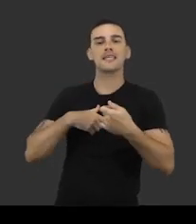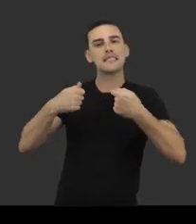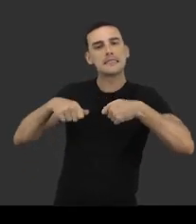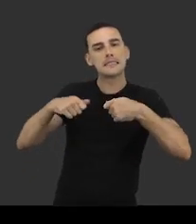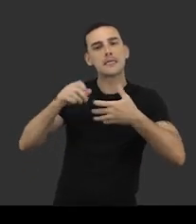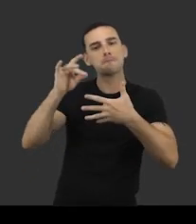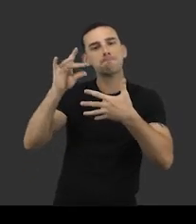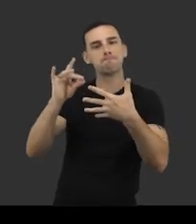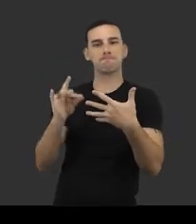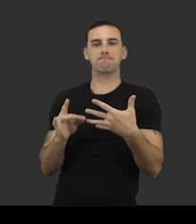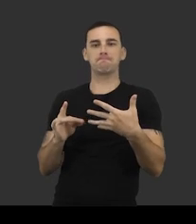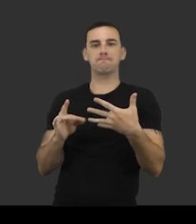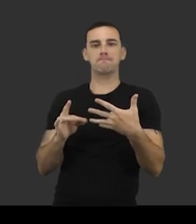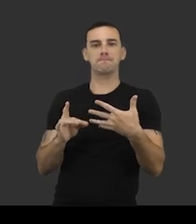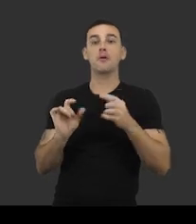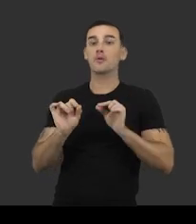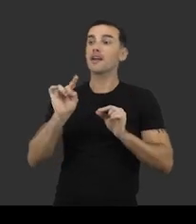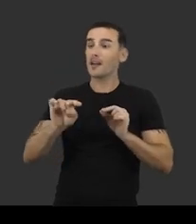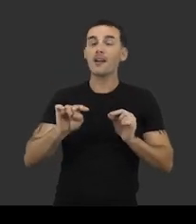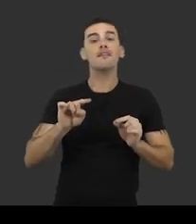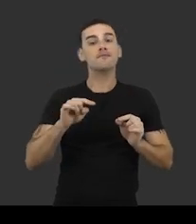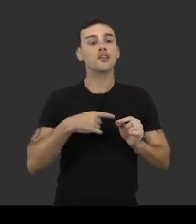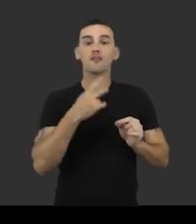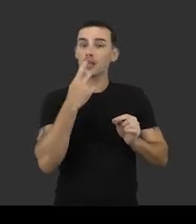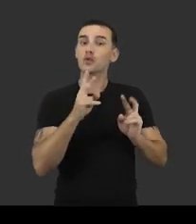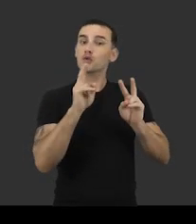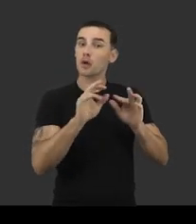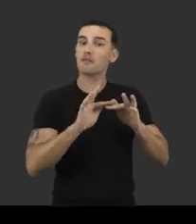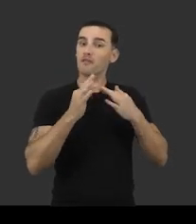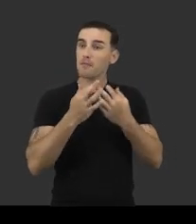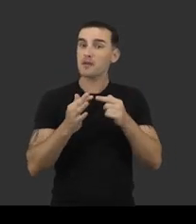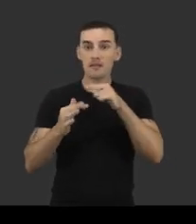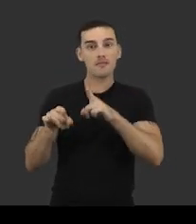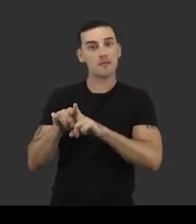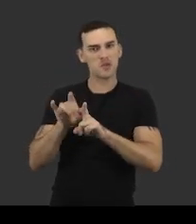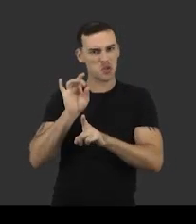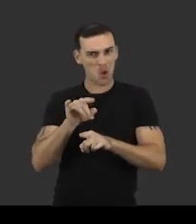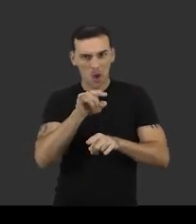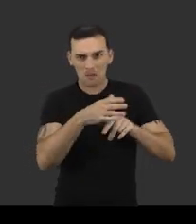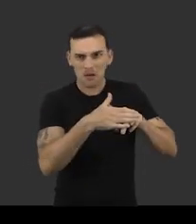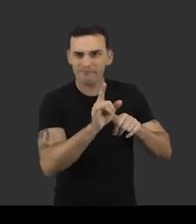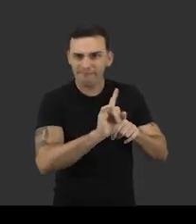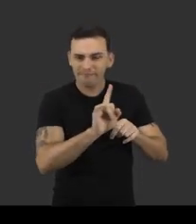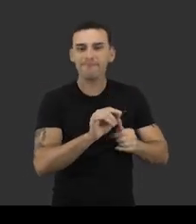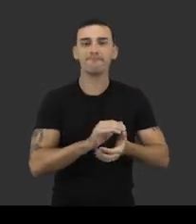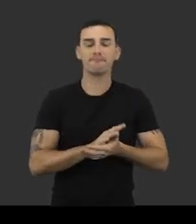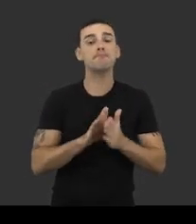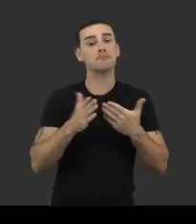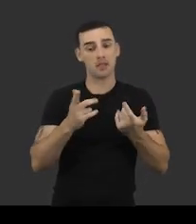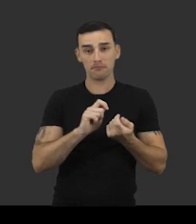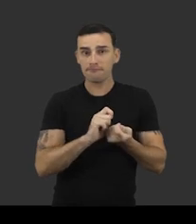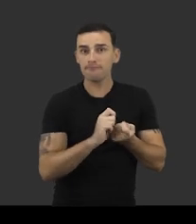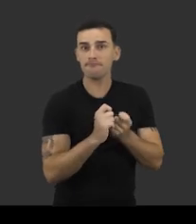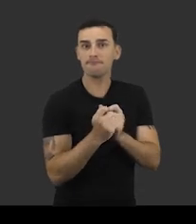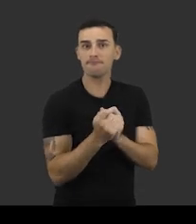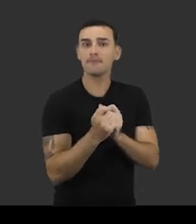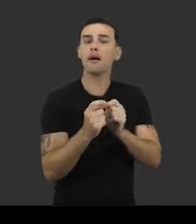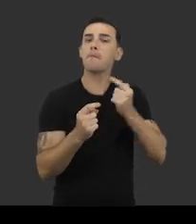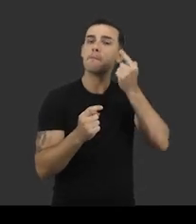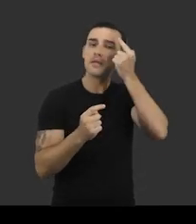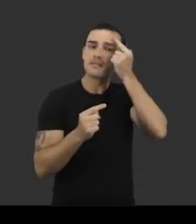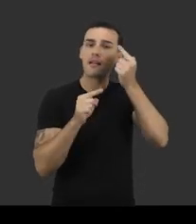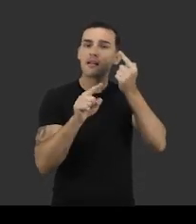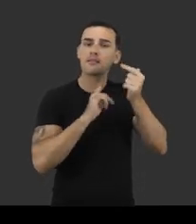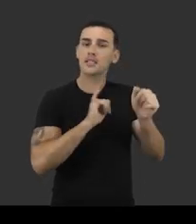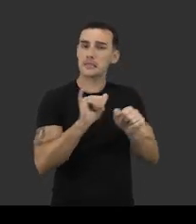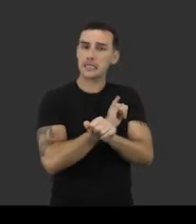sempre está acolhendo a necessidade daquela família, nunca só do paciente. E temos que adaptar e pensar nesse plano